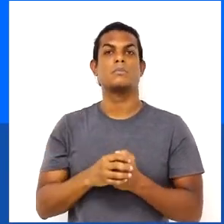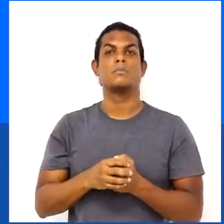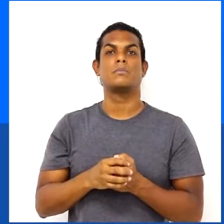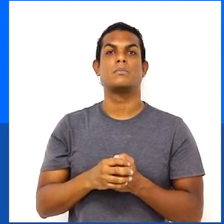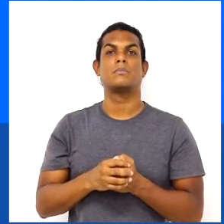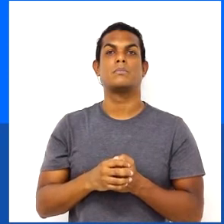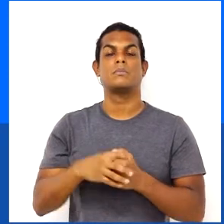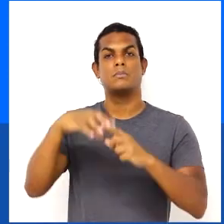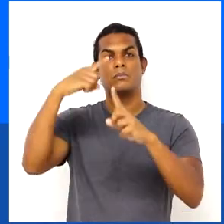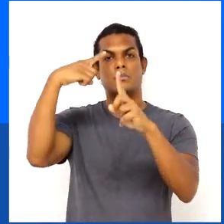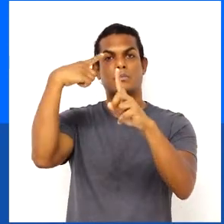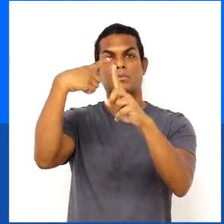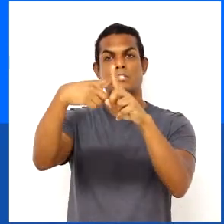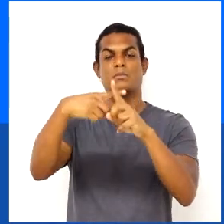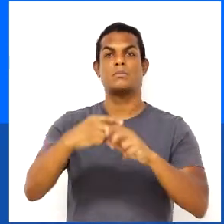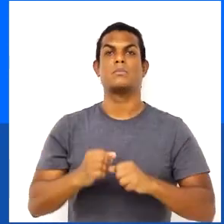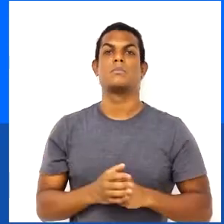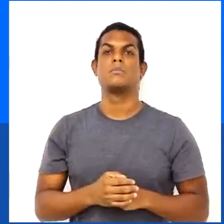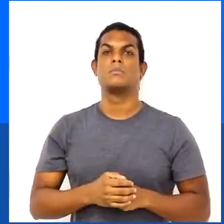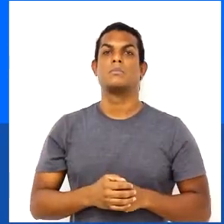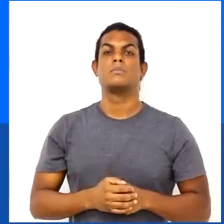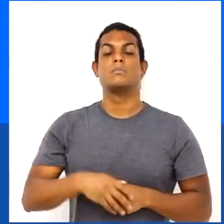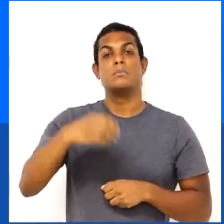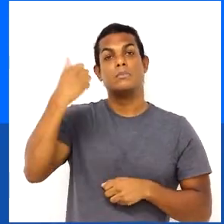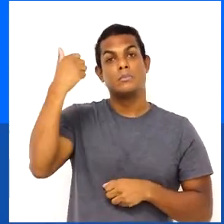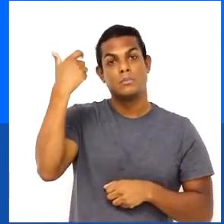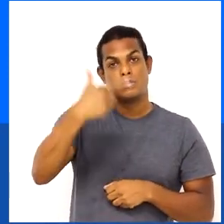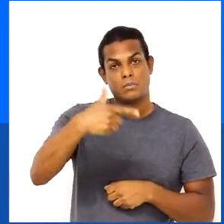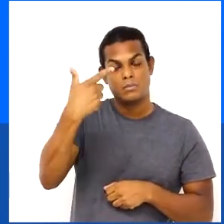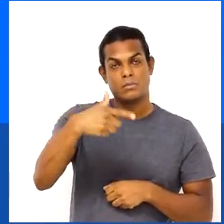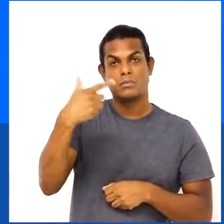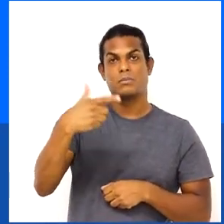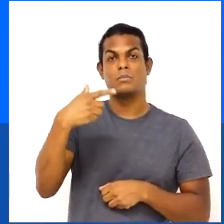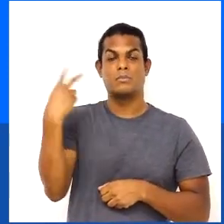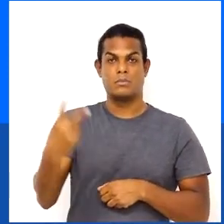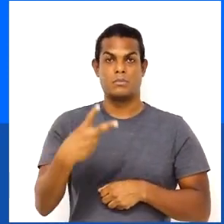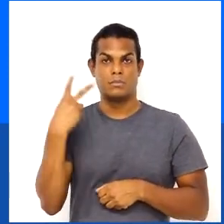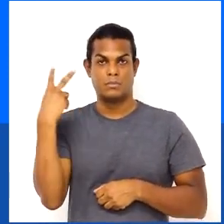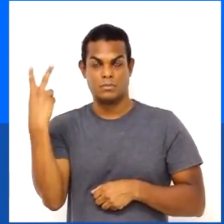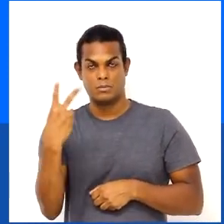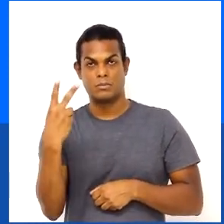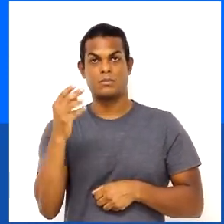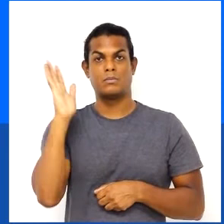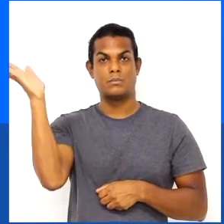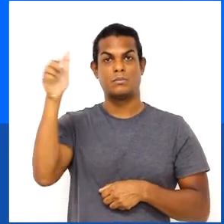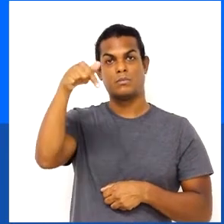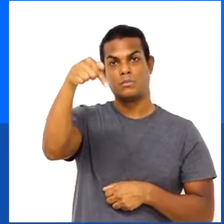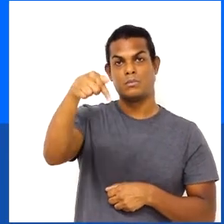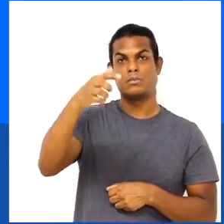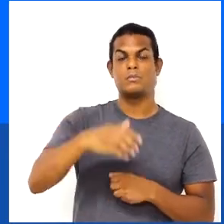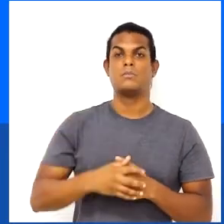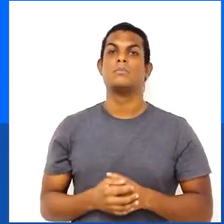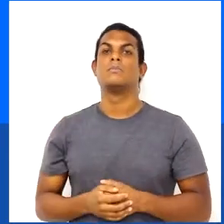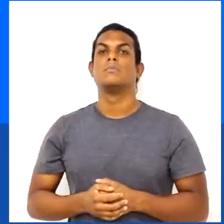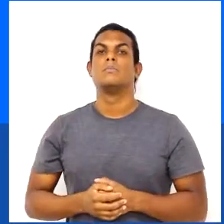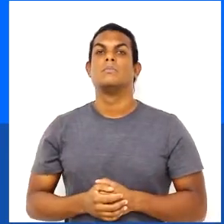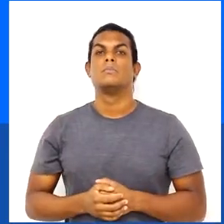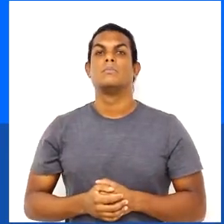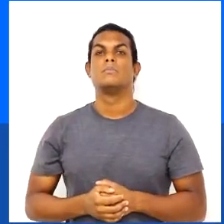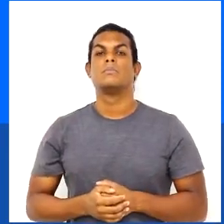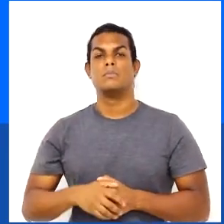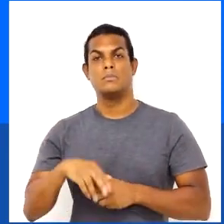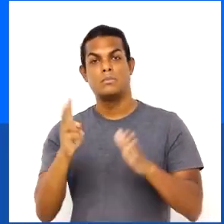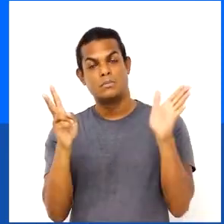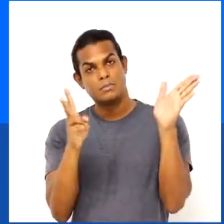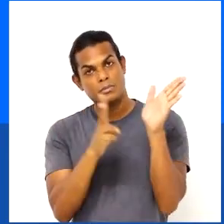gente some com o segundo valor da frequência absoluta, que é 7,